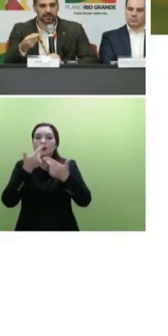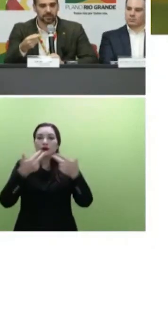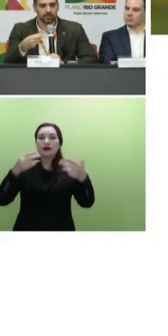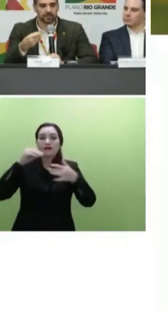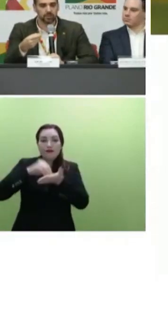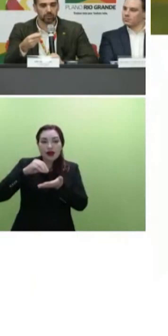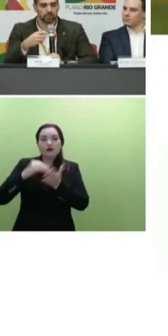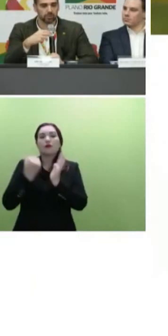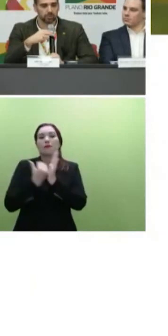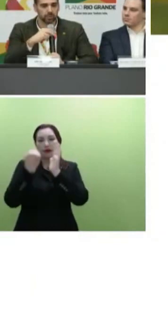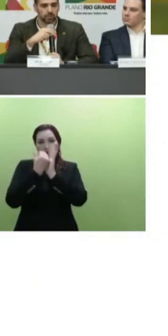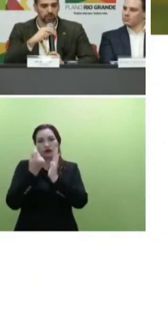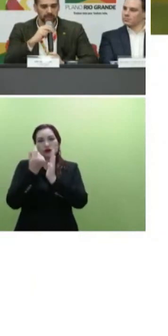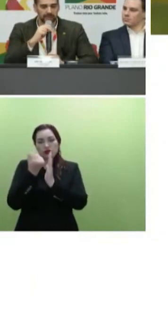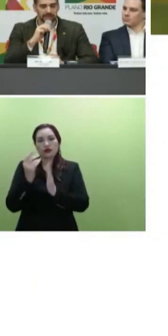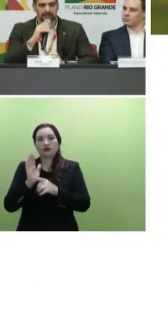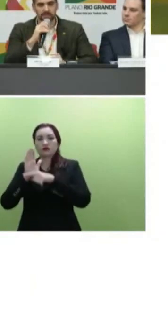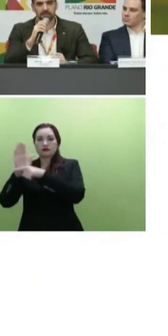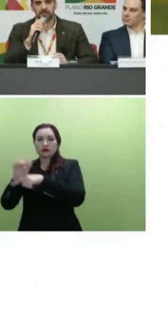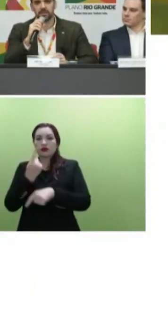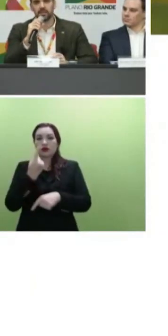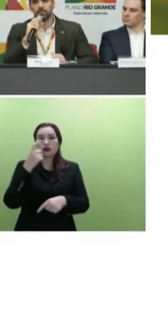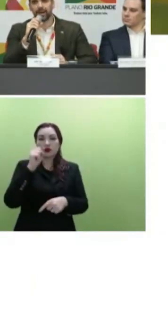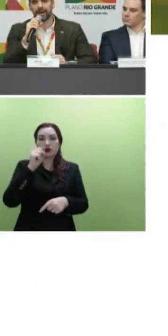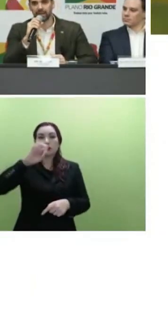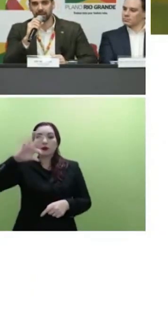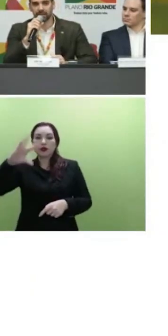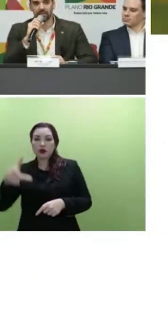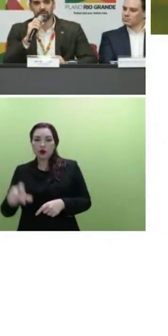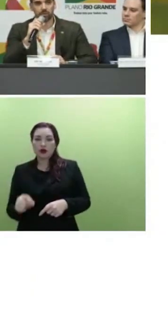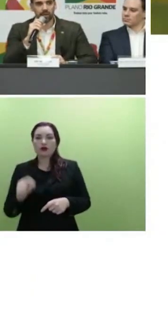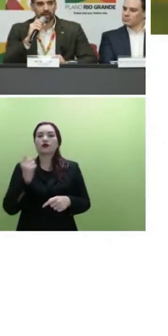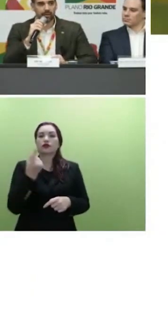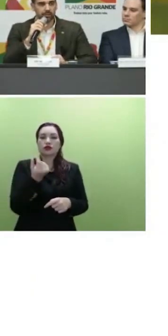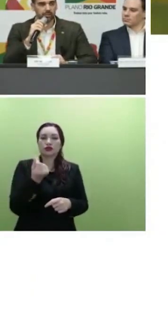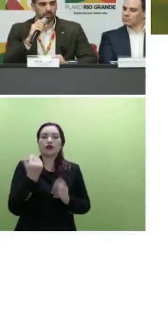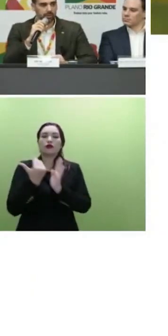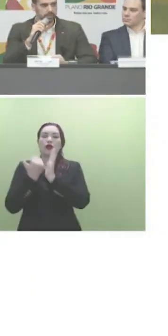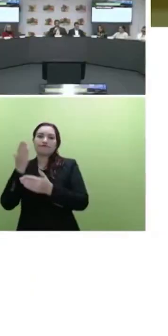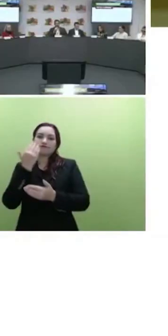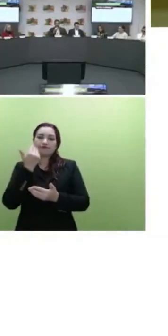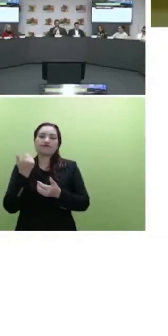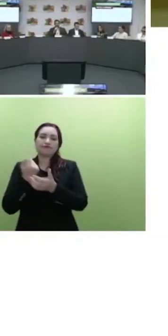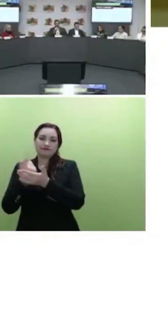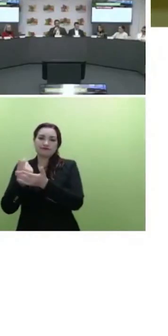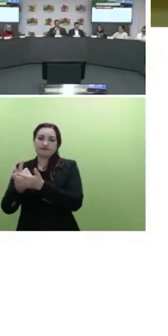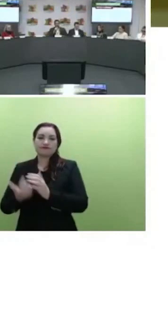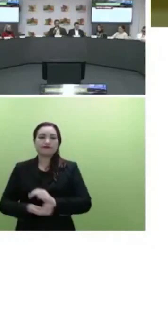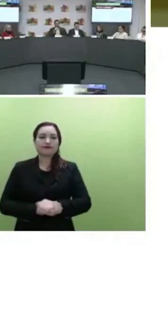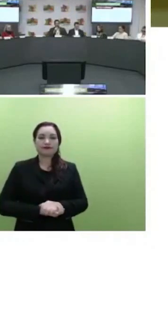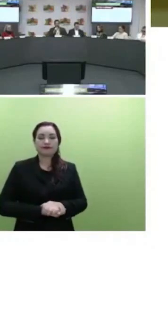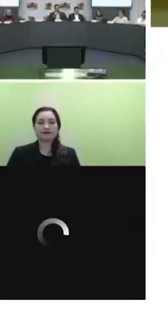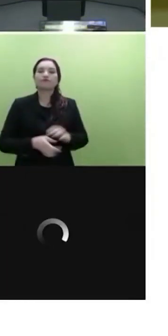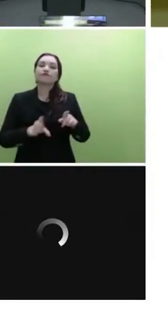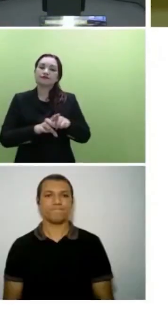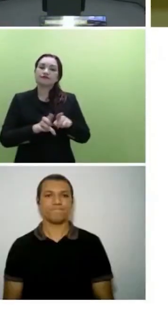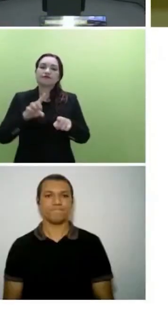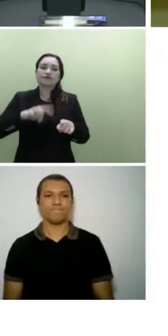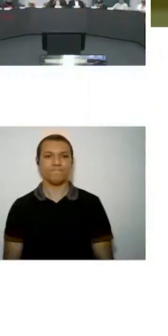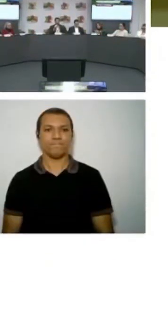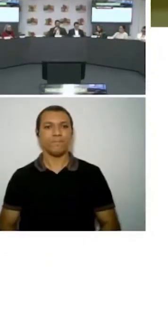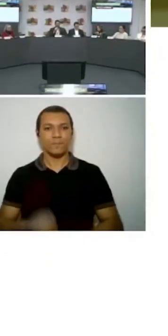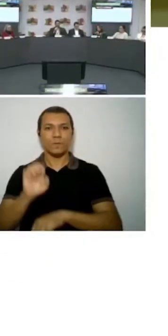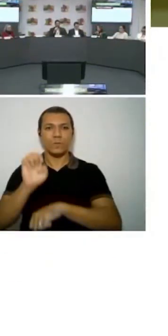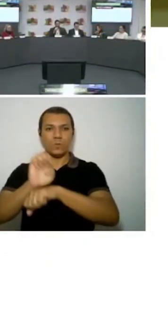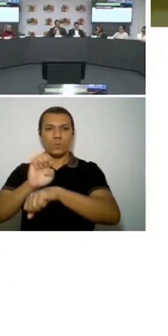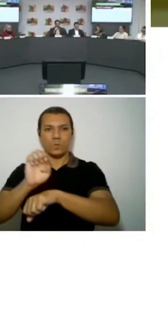repasse Extra com esse intuito São R 18 milhões de reais extras para merenda escolar nas escolas o estado tá fazendo aquisição de novos mobiliários